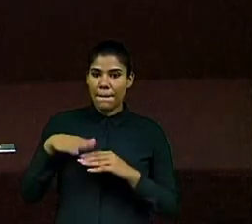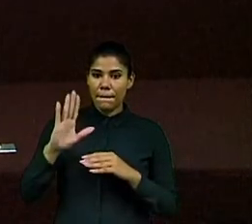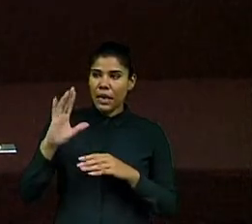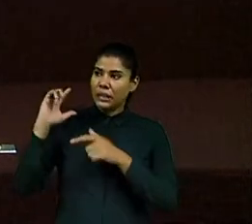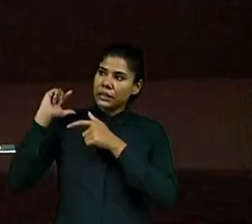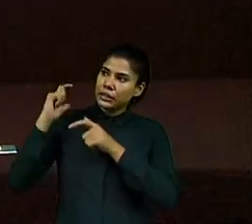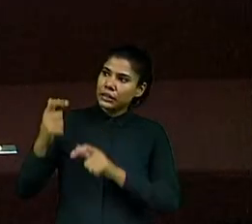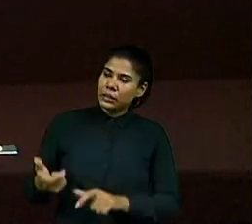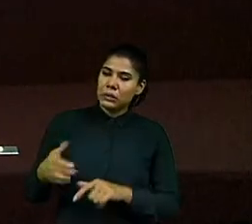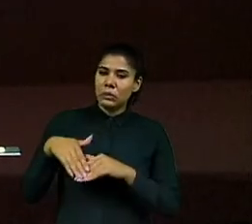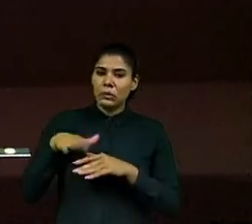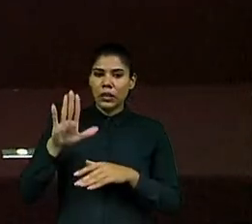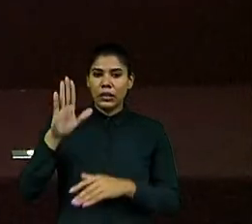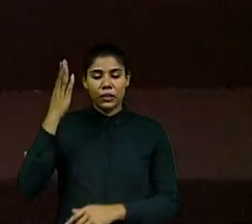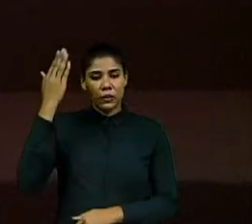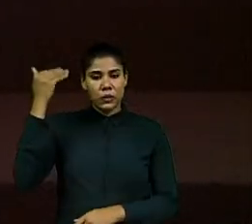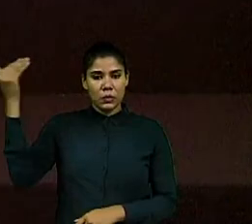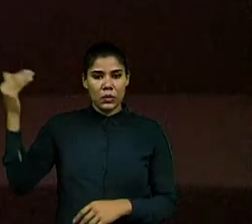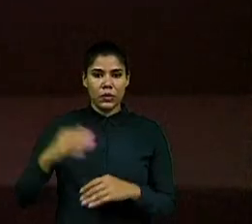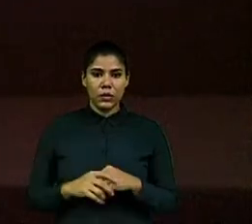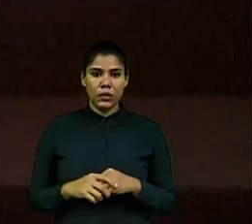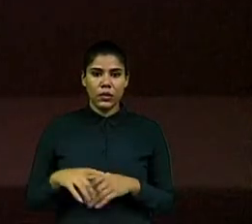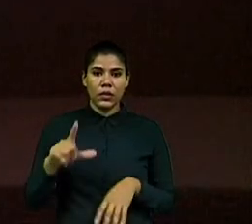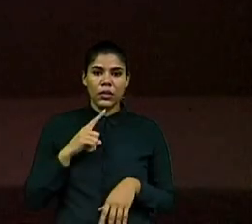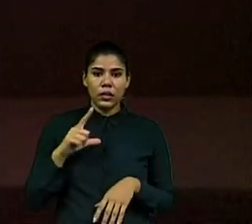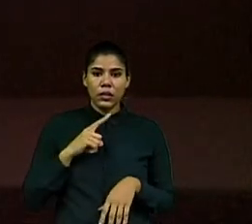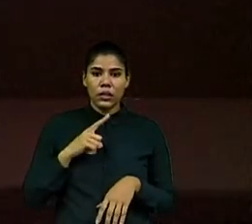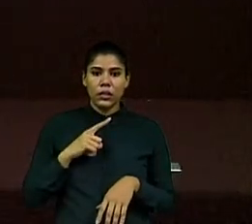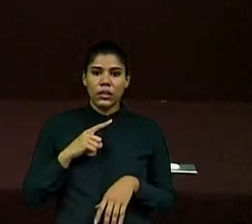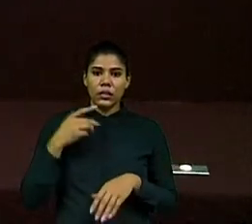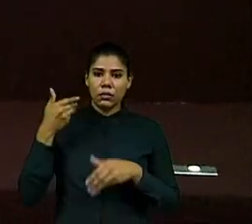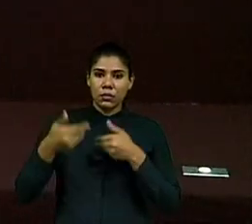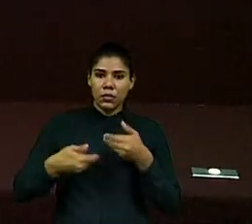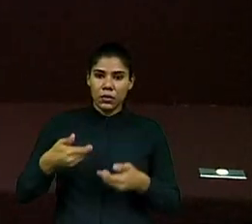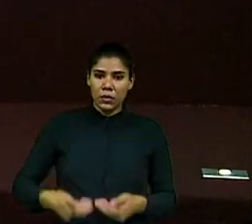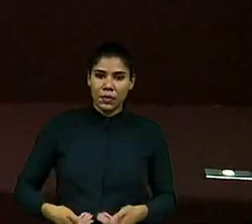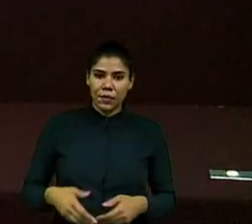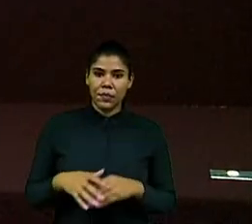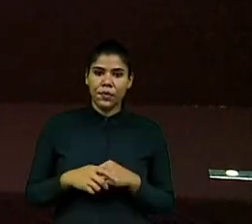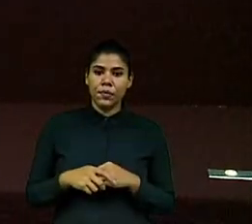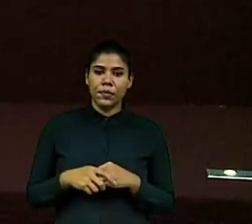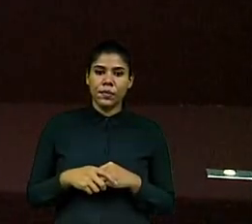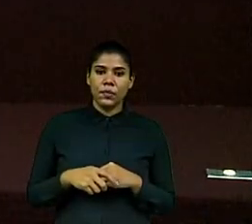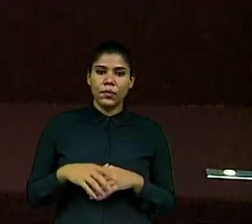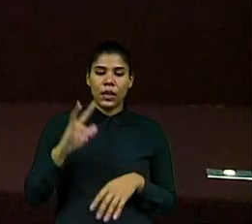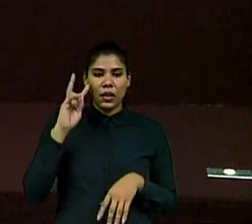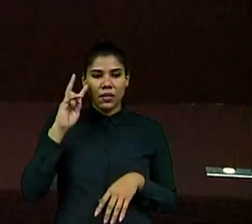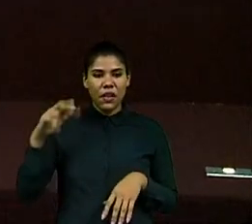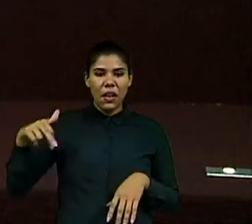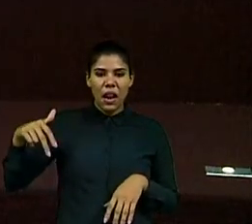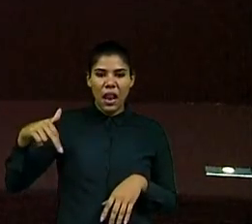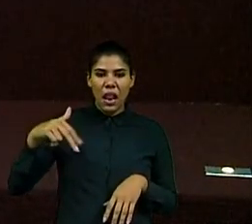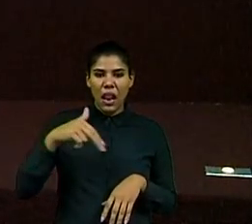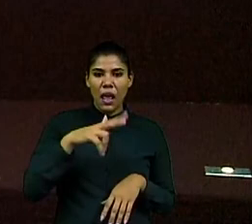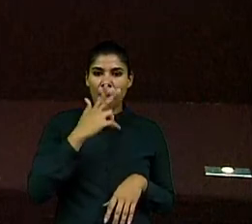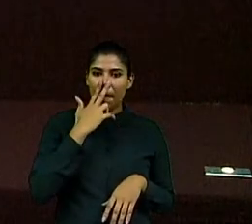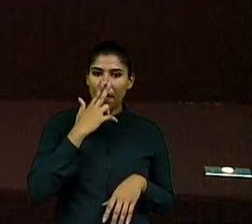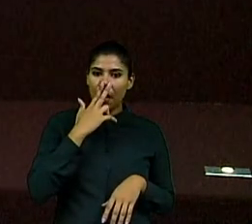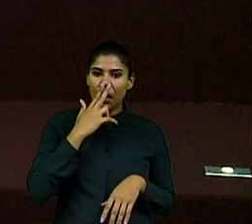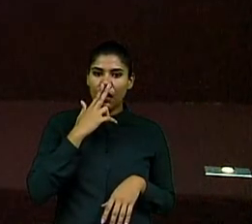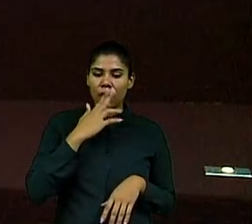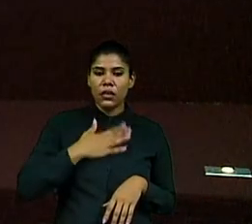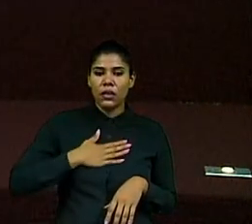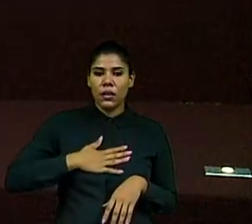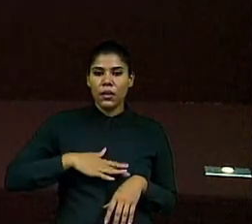mais famosa existe toda uma preparação correndo parece devagar né Eles correm